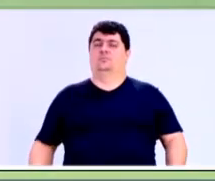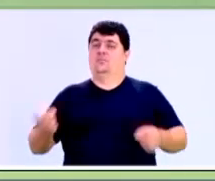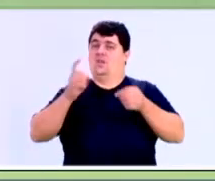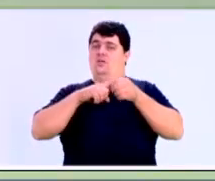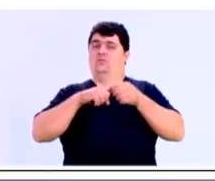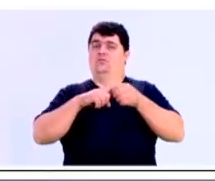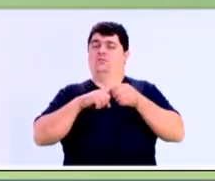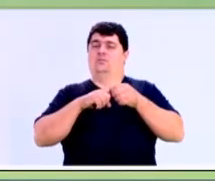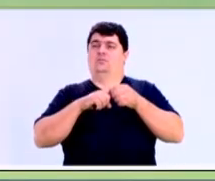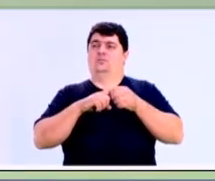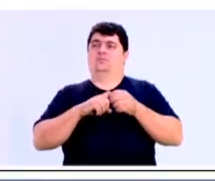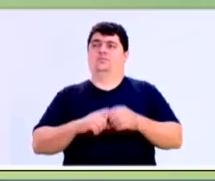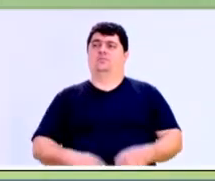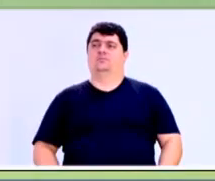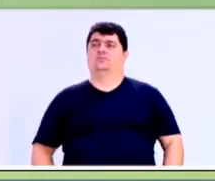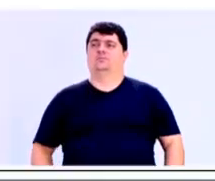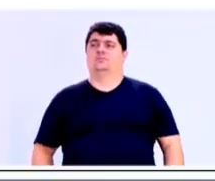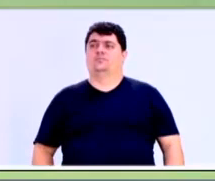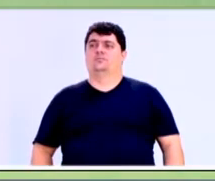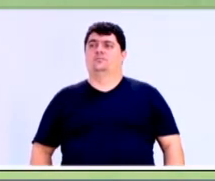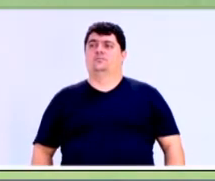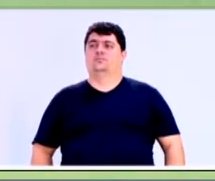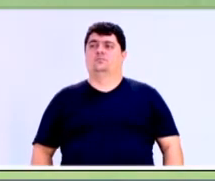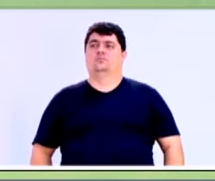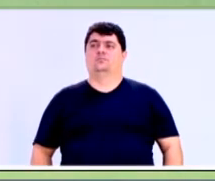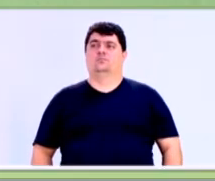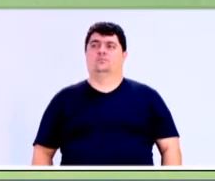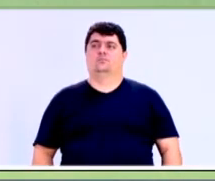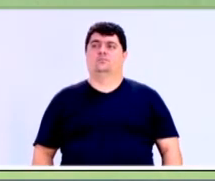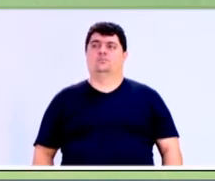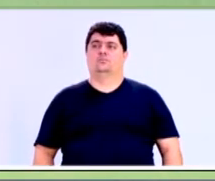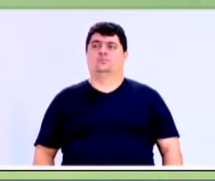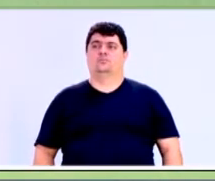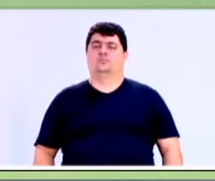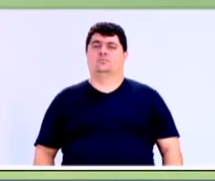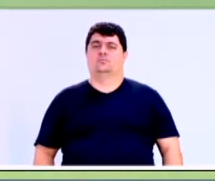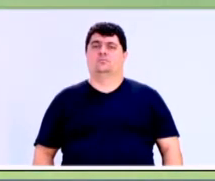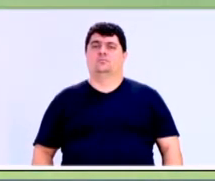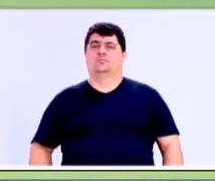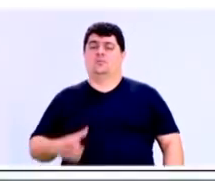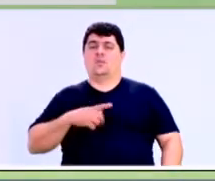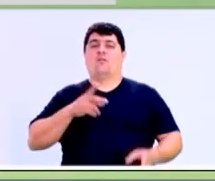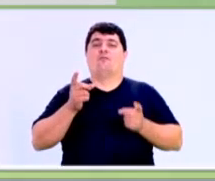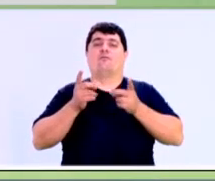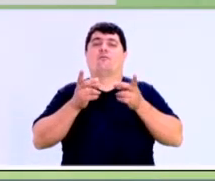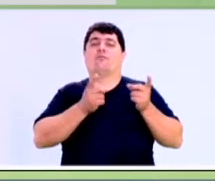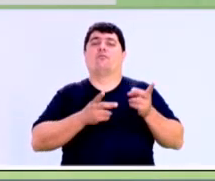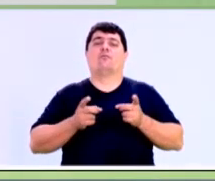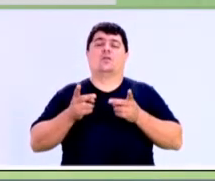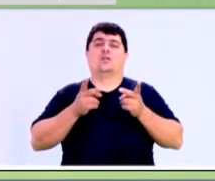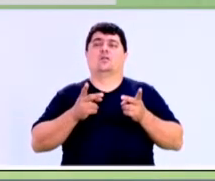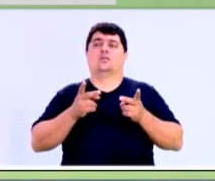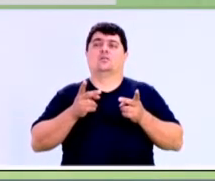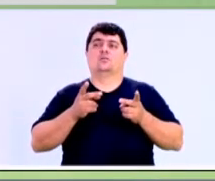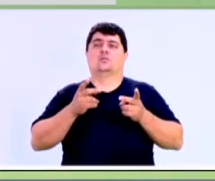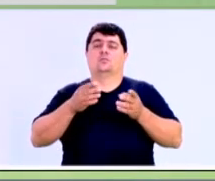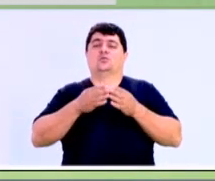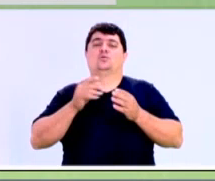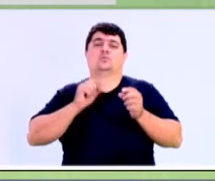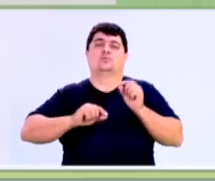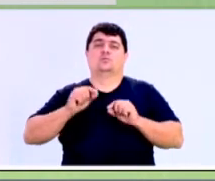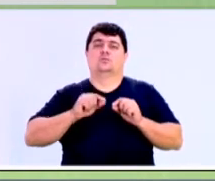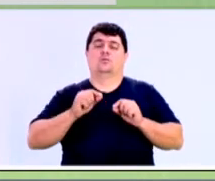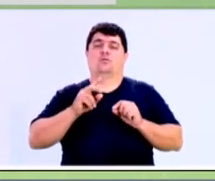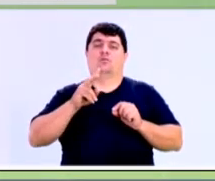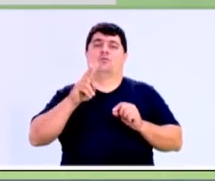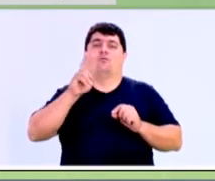vou voltar aqui no meu balanço patrimonial. Eu estou falando de vendas, eu estou falando do quê? Estou pedindo o quê? O valor